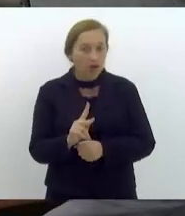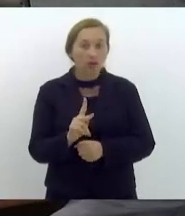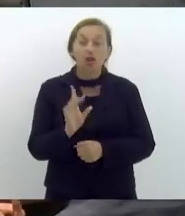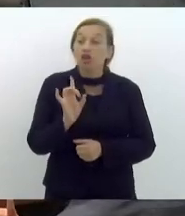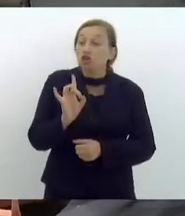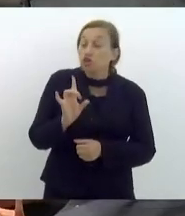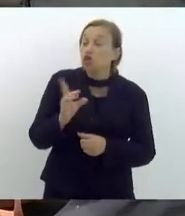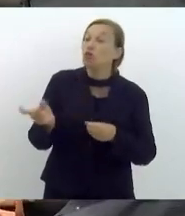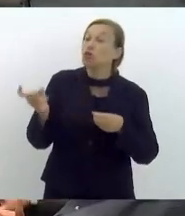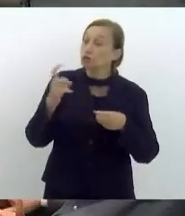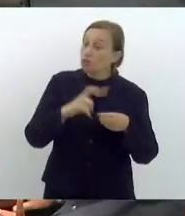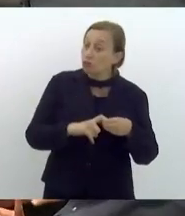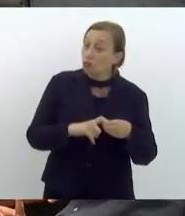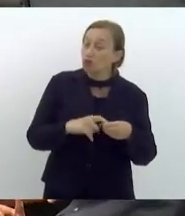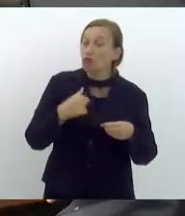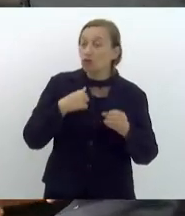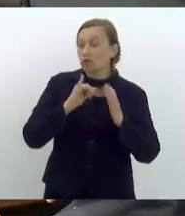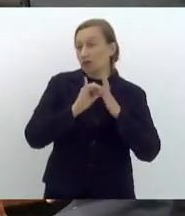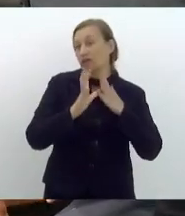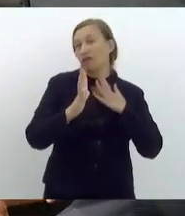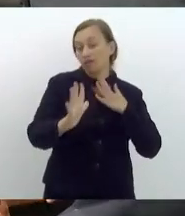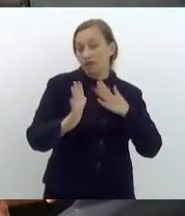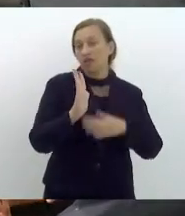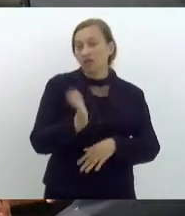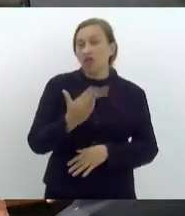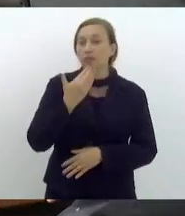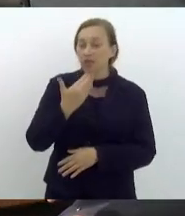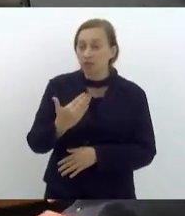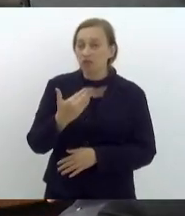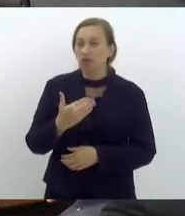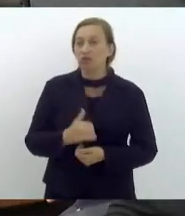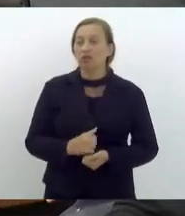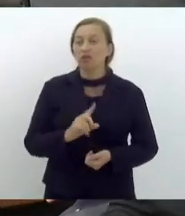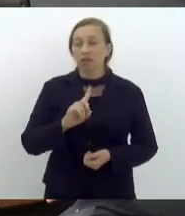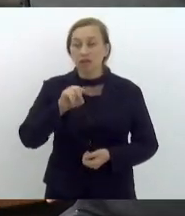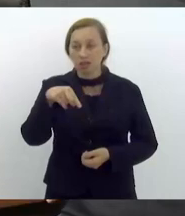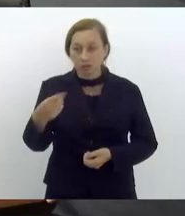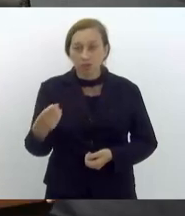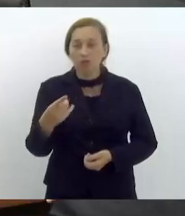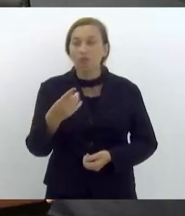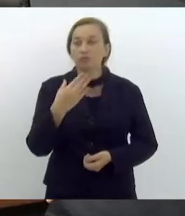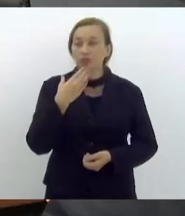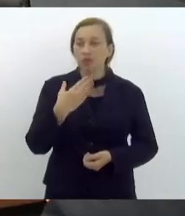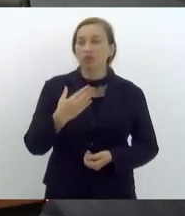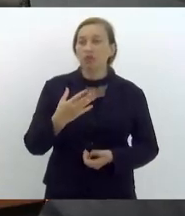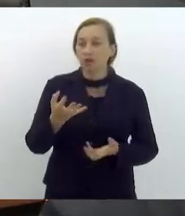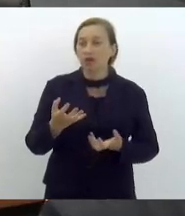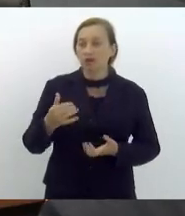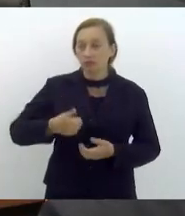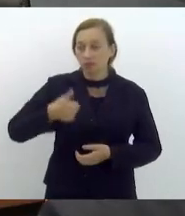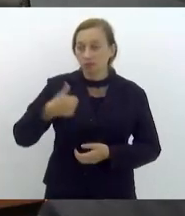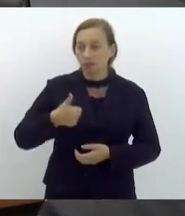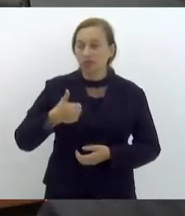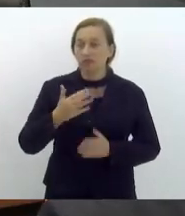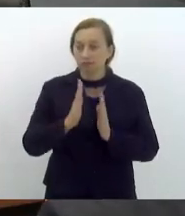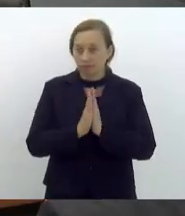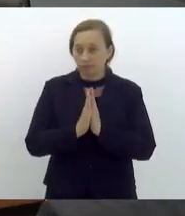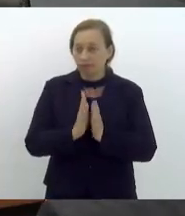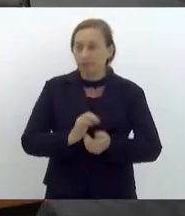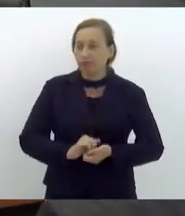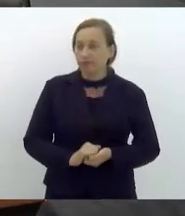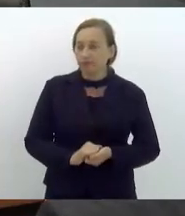no retorno eu tava na fila ali já tinha pedido Ele pediu em sequência Eu quero ser a primeira por favor